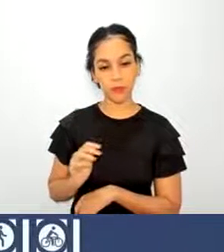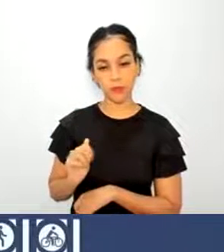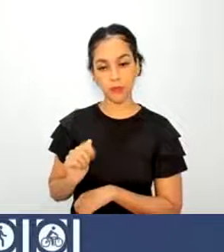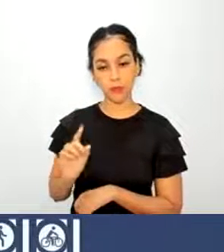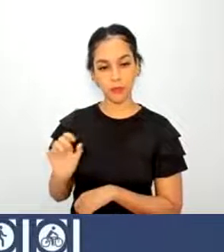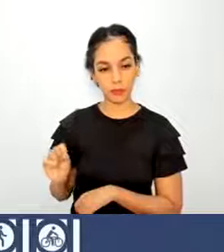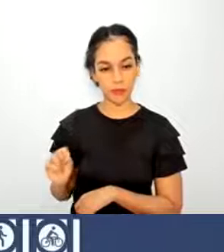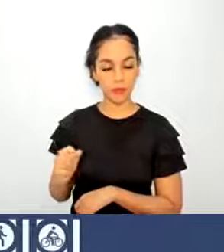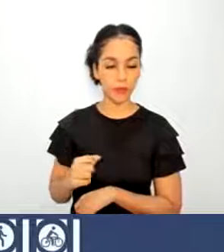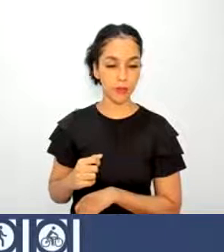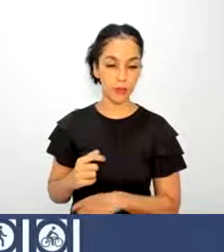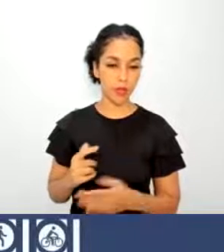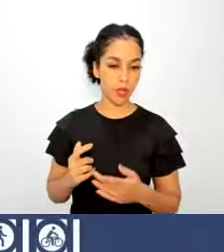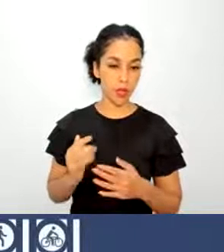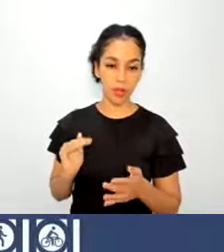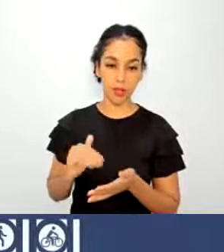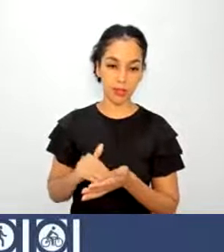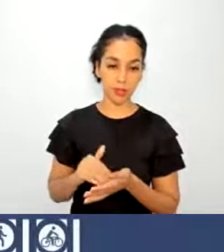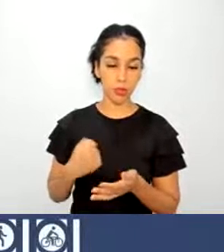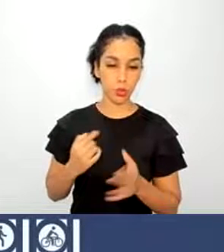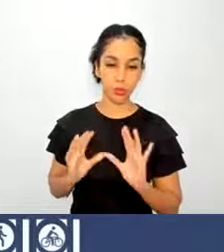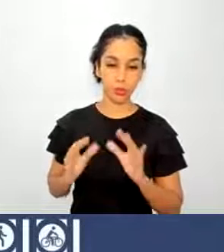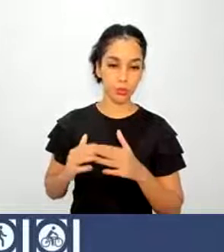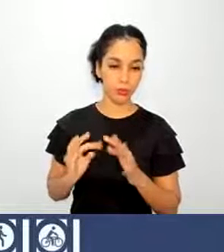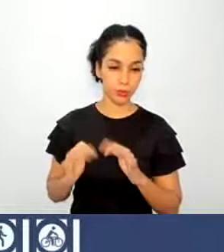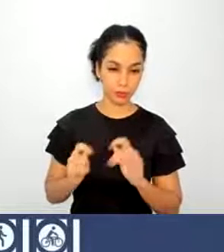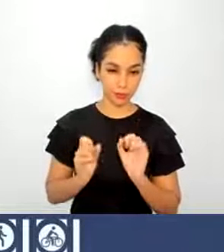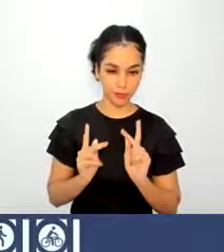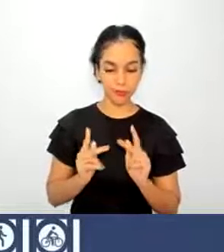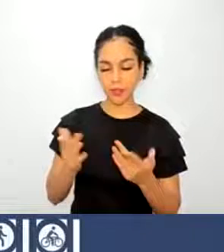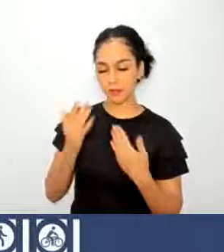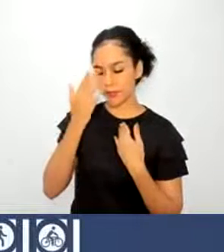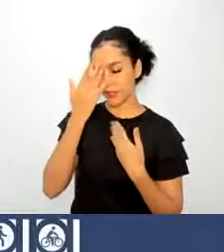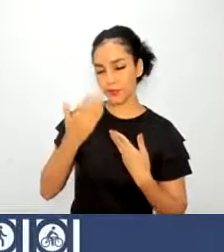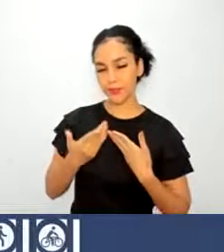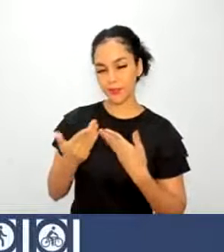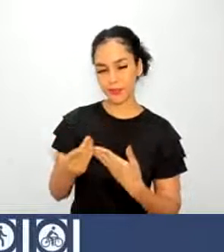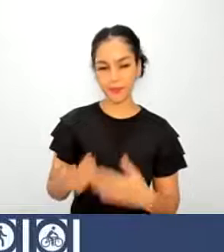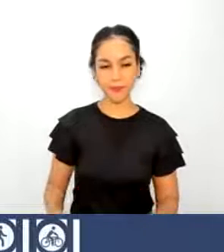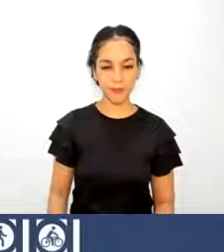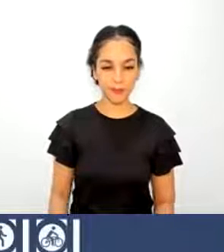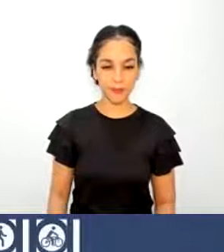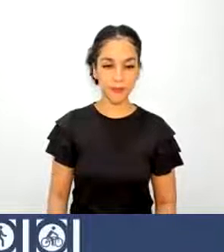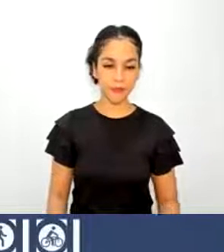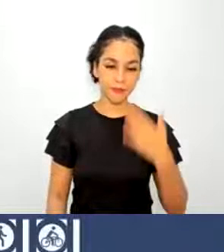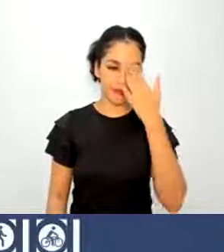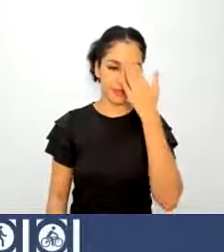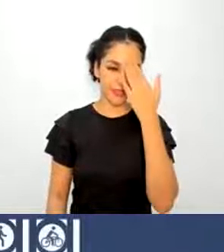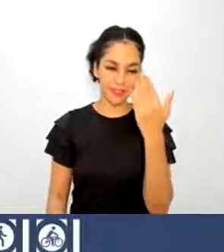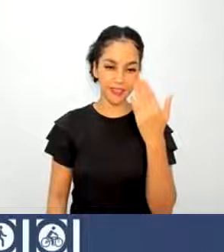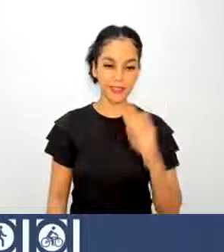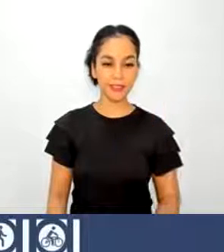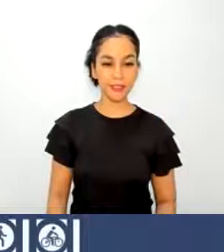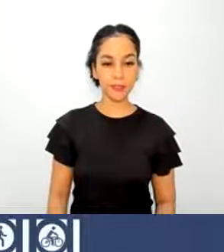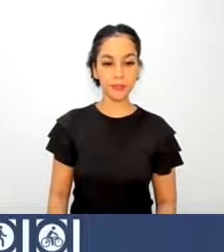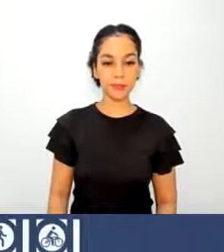maiores até de toda a nossa equipe. Ok? Tá ótimo. Obrigada pelo convite, Valéria. Imagina. Muito Estou à obrigada. disposição. Estamos Tchau, à um